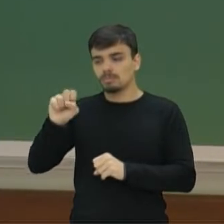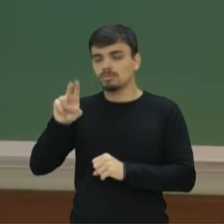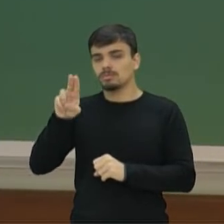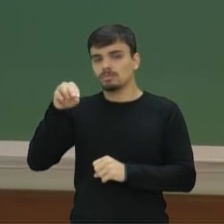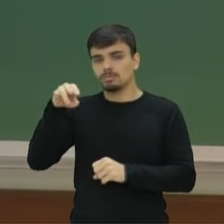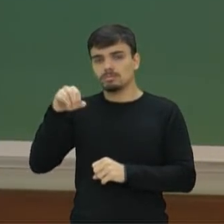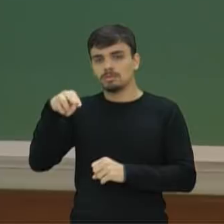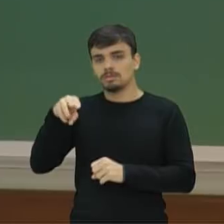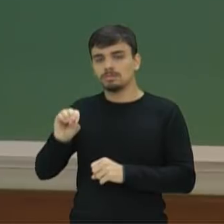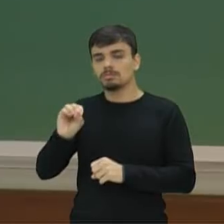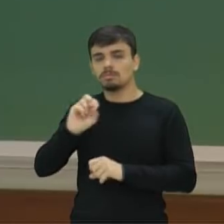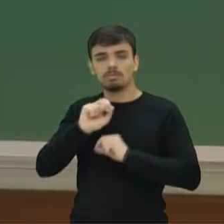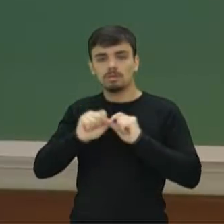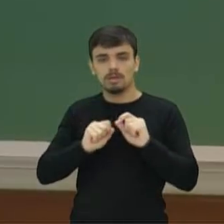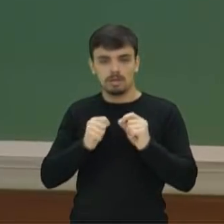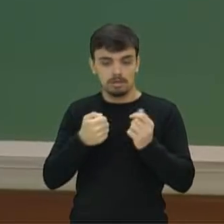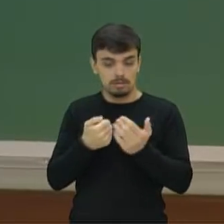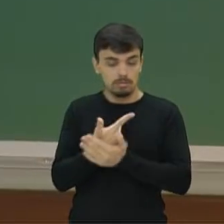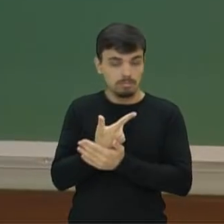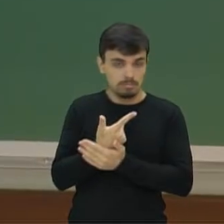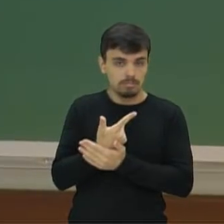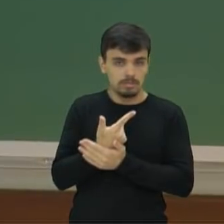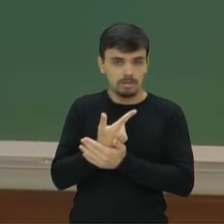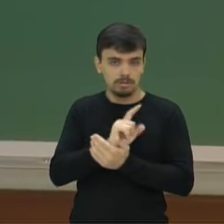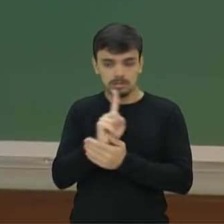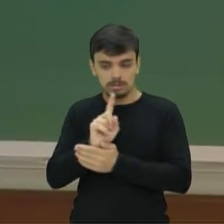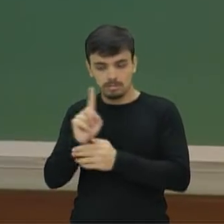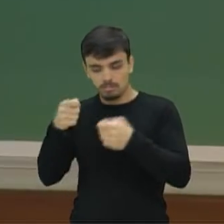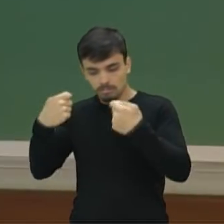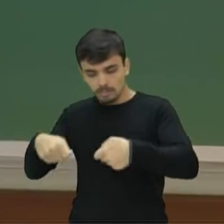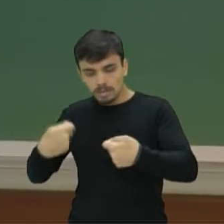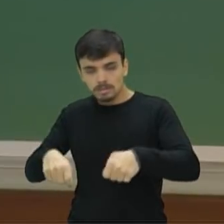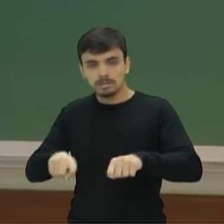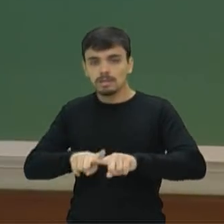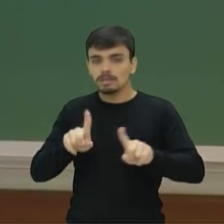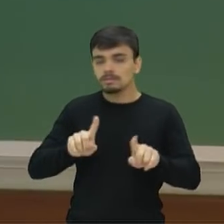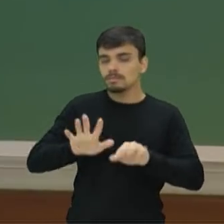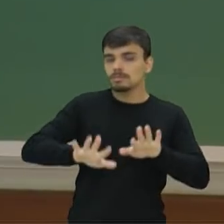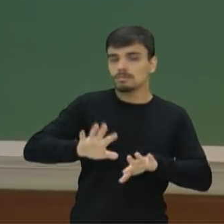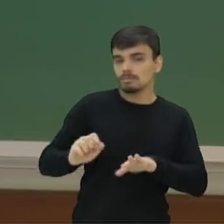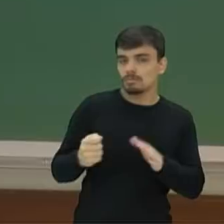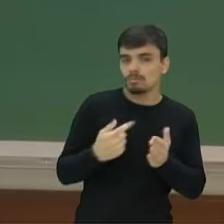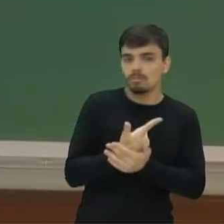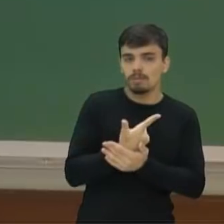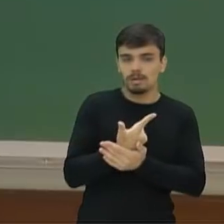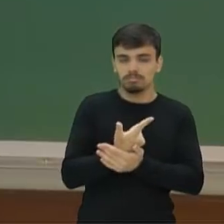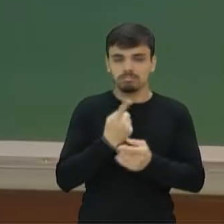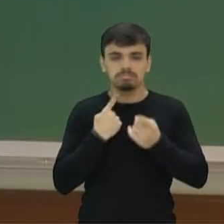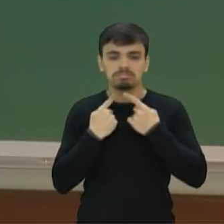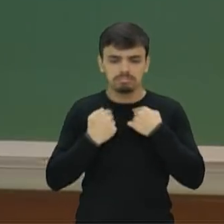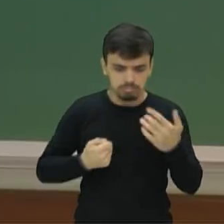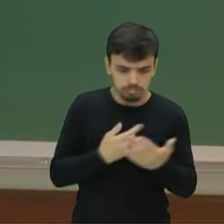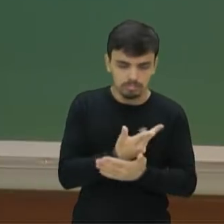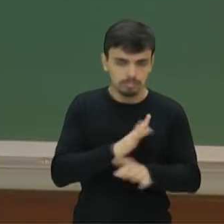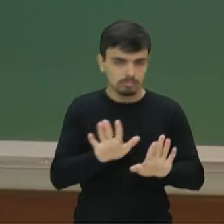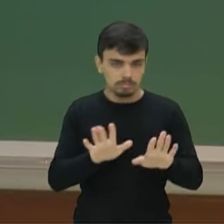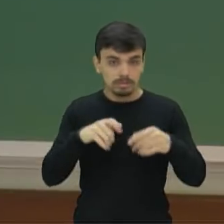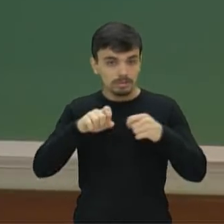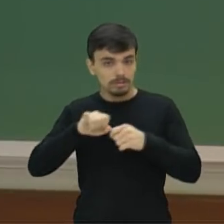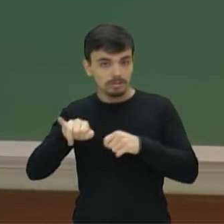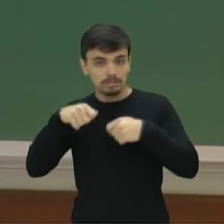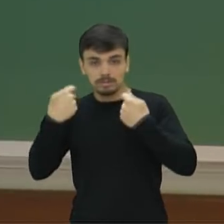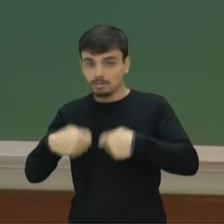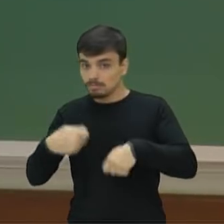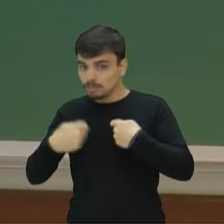pensar no ato de comprar sem a necessidade, do ato da compra impulsiva, do comprar